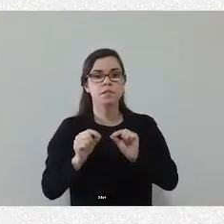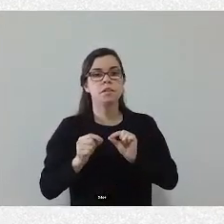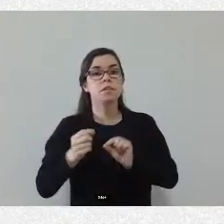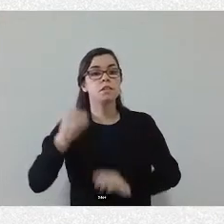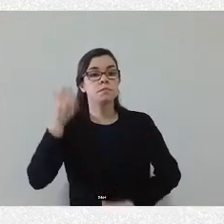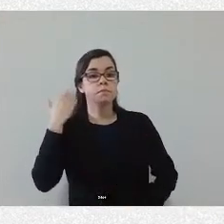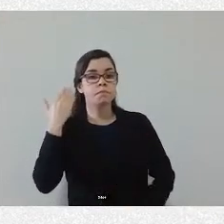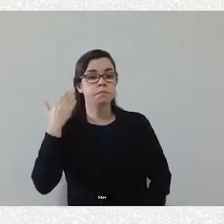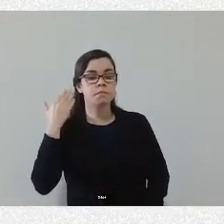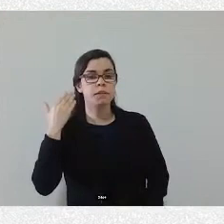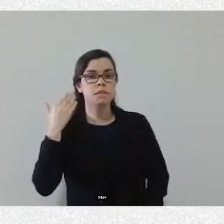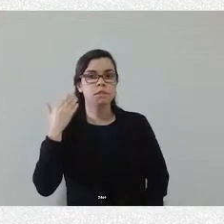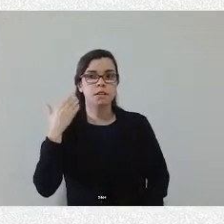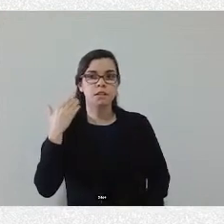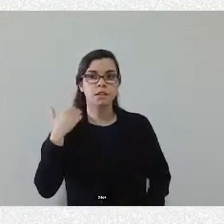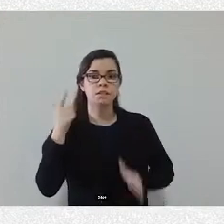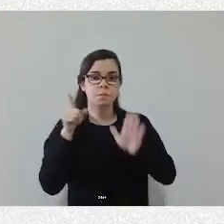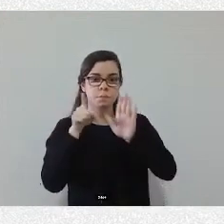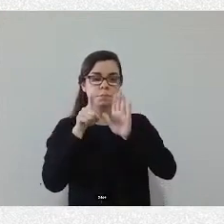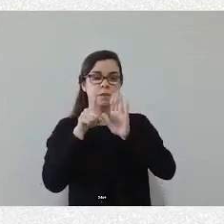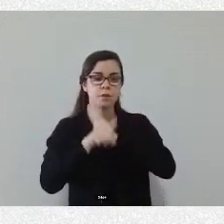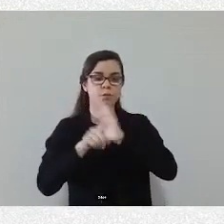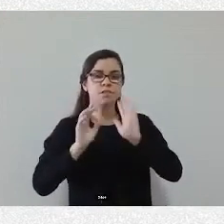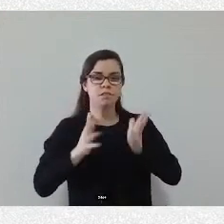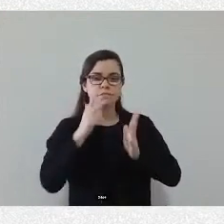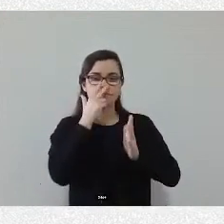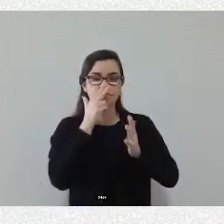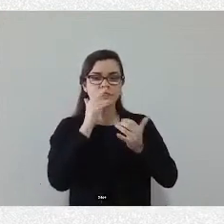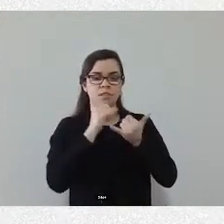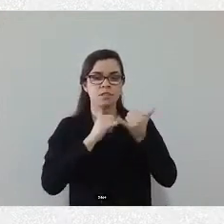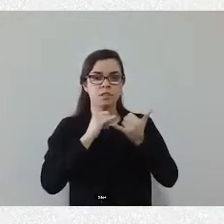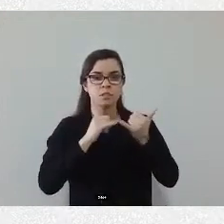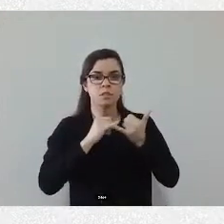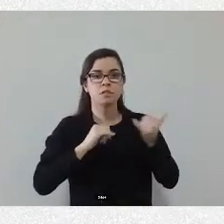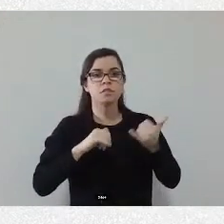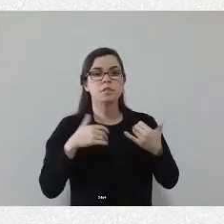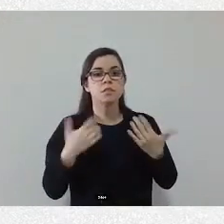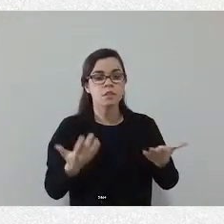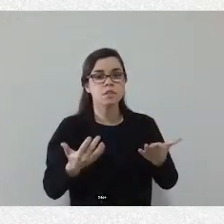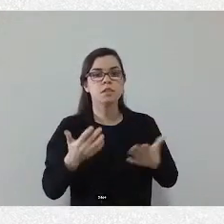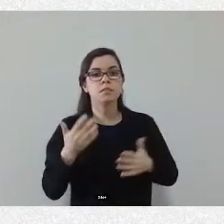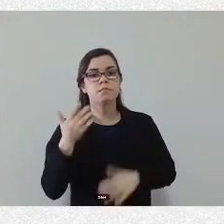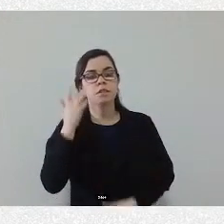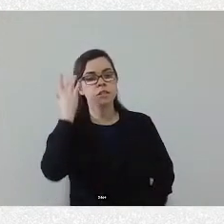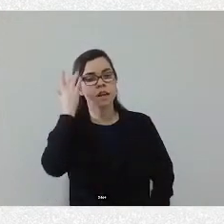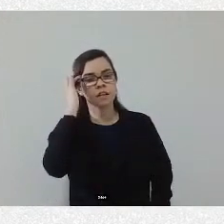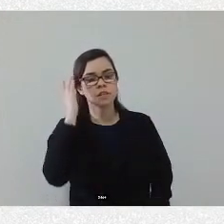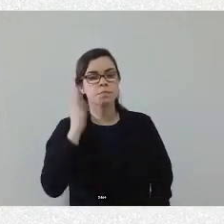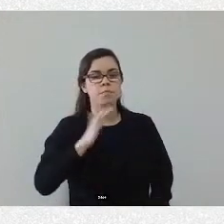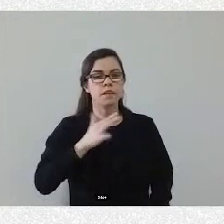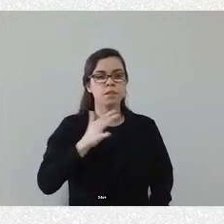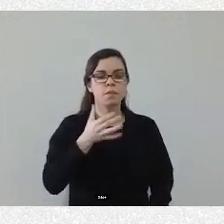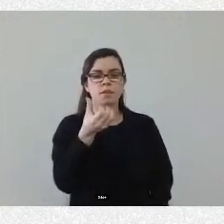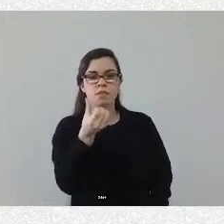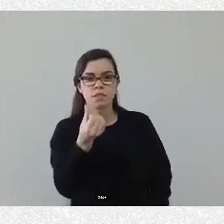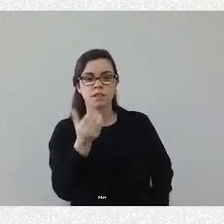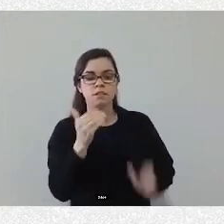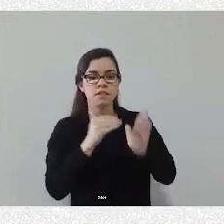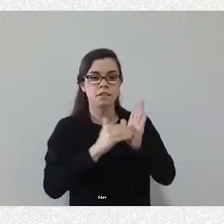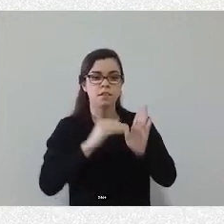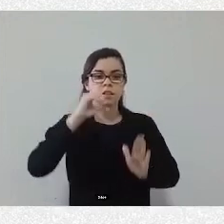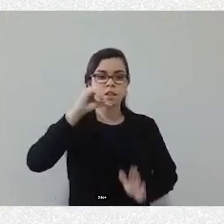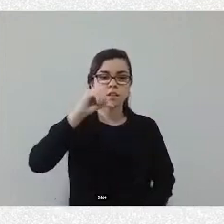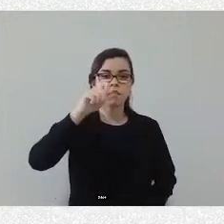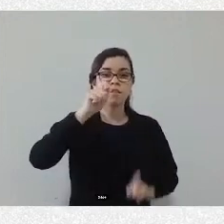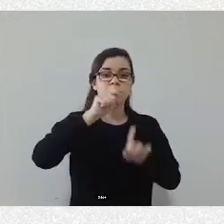uma pergunta foi realizada anteriormente, é estimado em torno de 6 a 9 meses para responder a questão primária